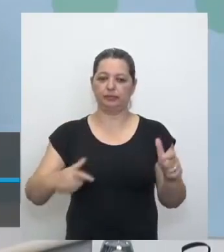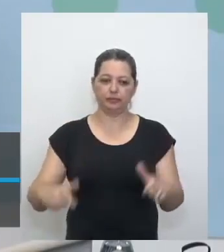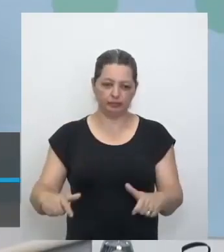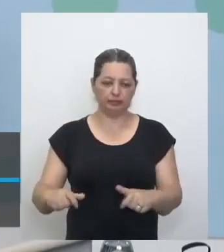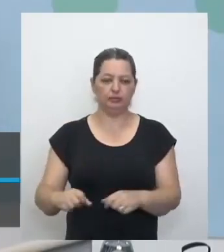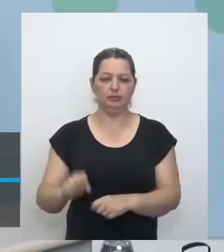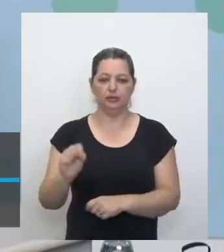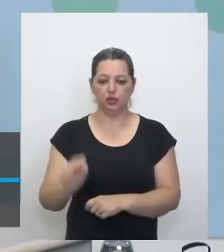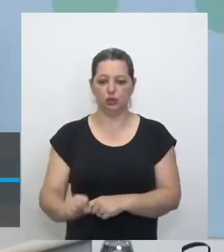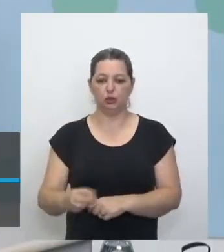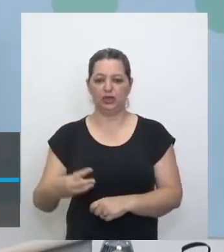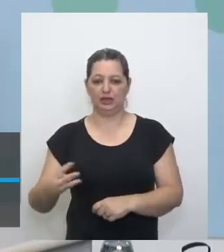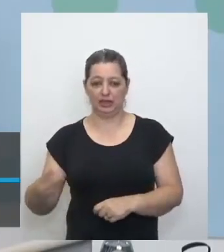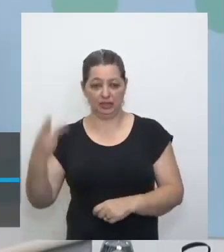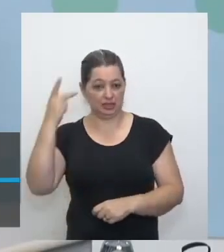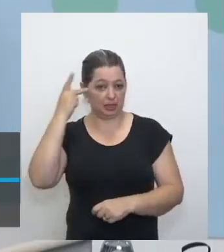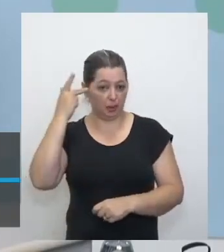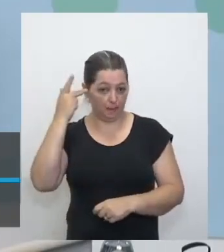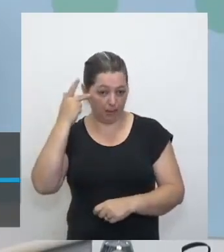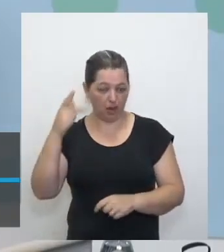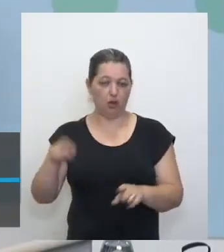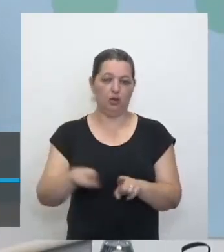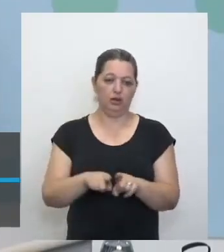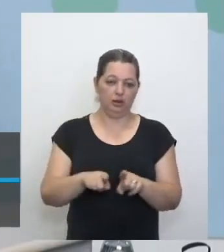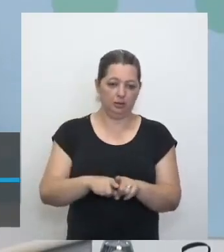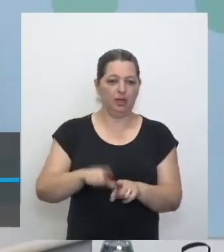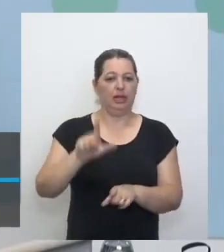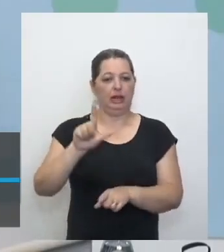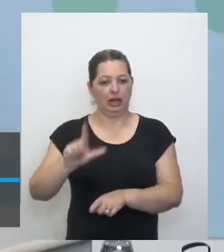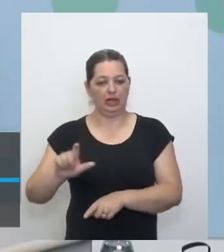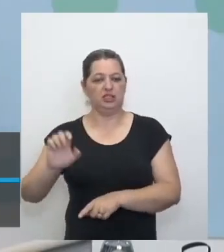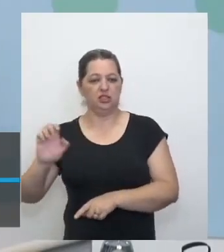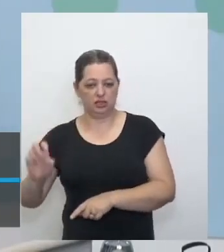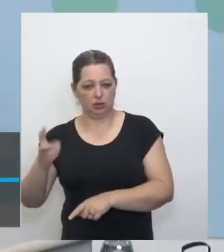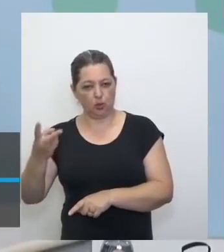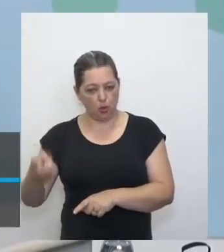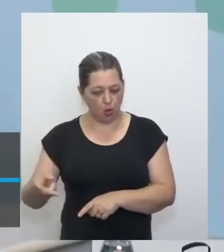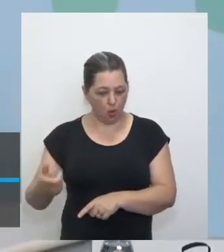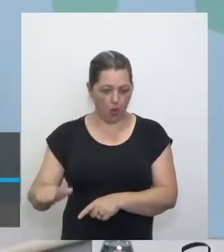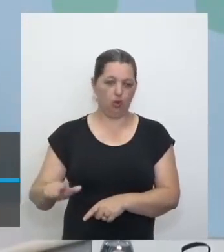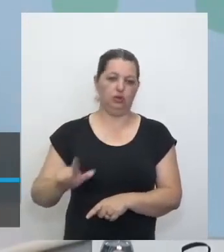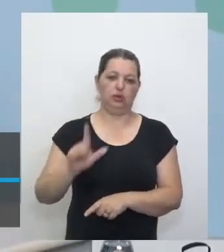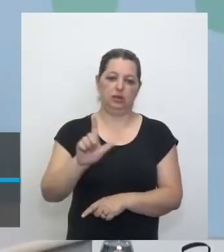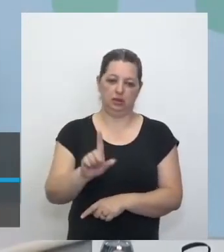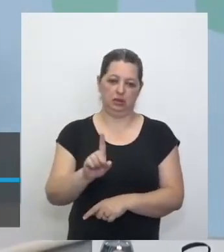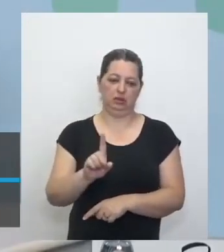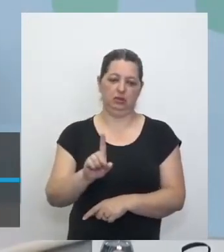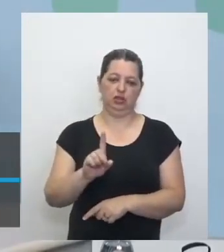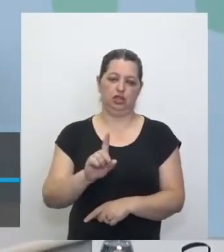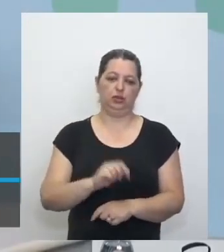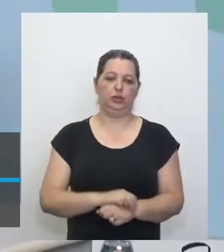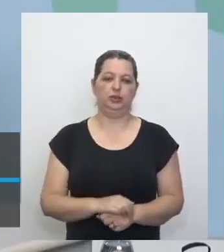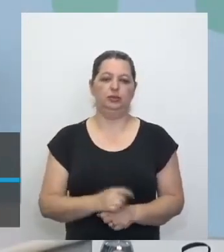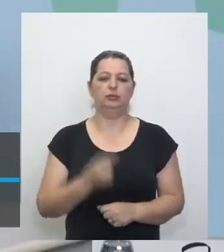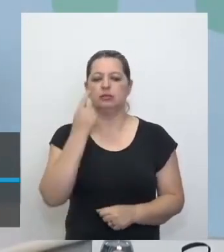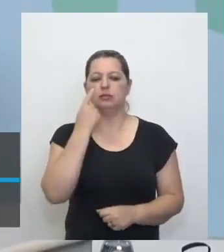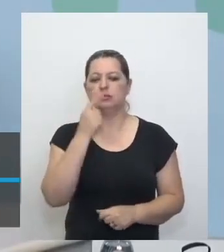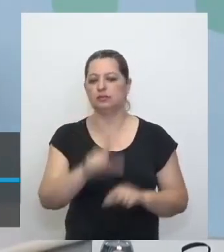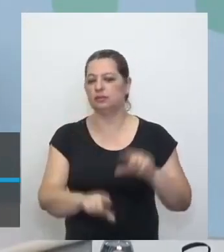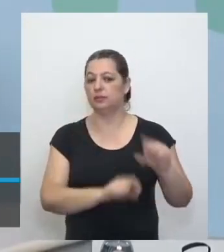3, a diretoria aqui de São Paulo, Caçapava, Leste 5, outra diretoria. E vou pegar um lugar agora aqui, ó, na raça. Vamos ver